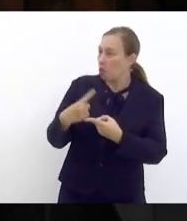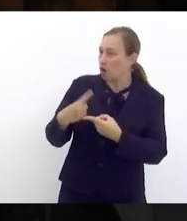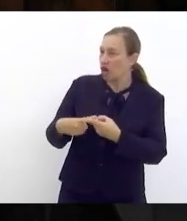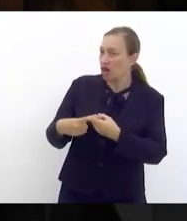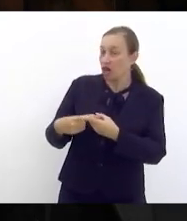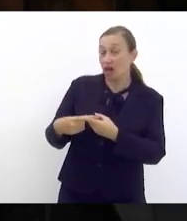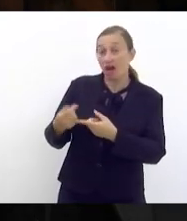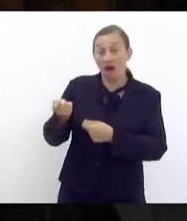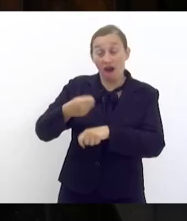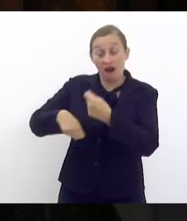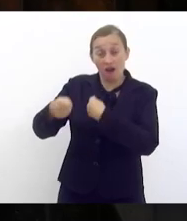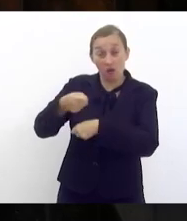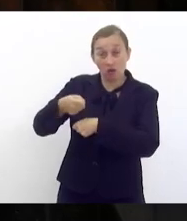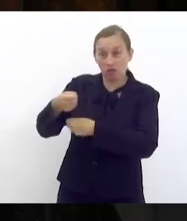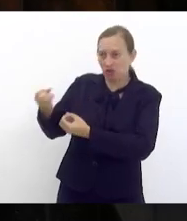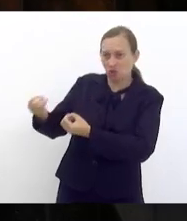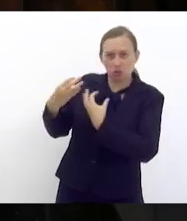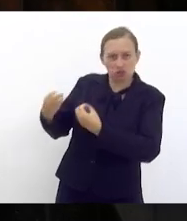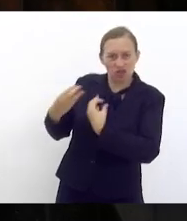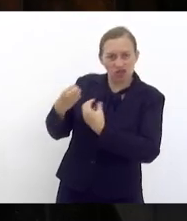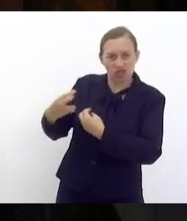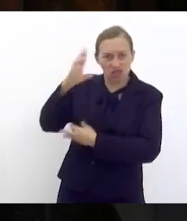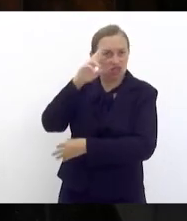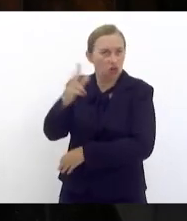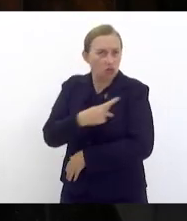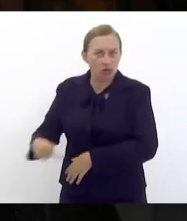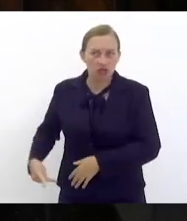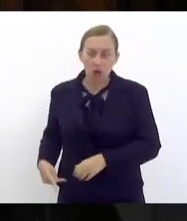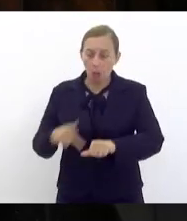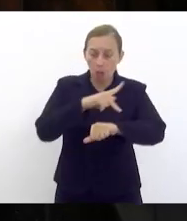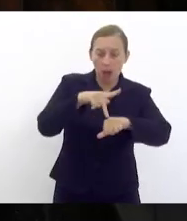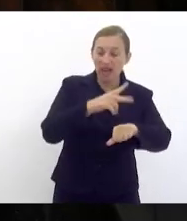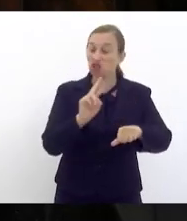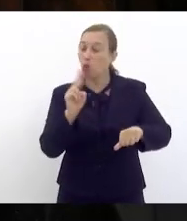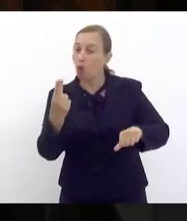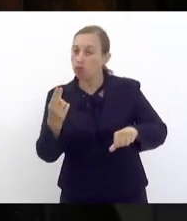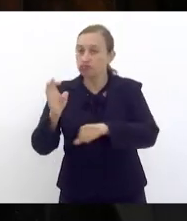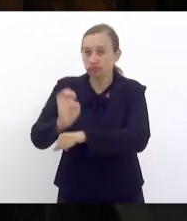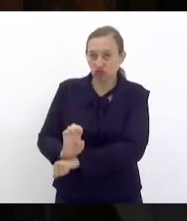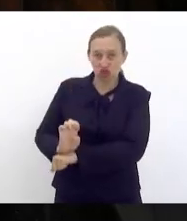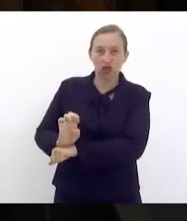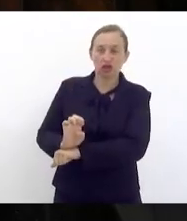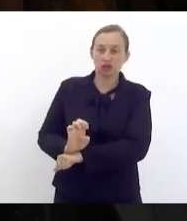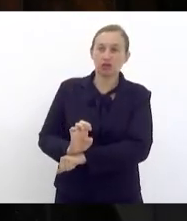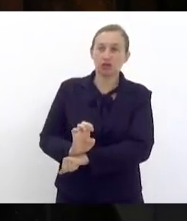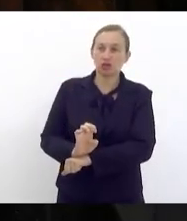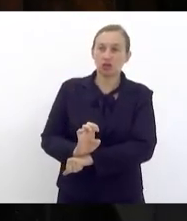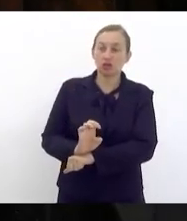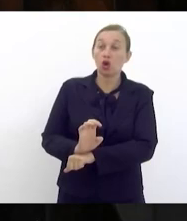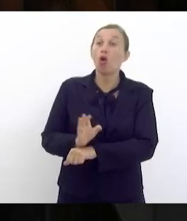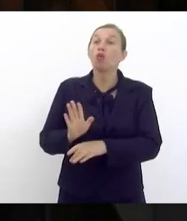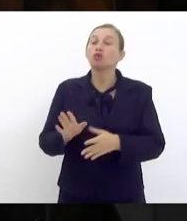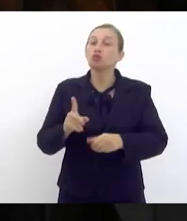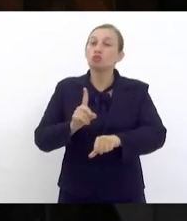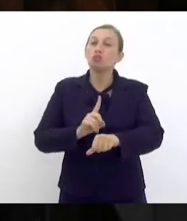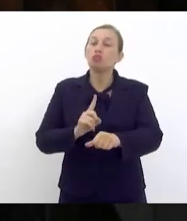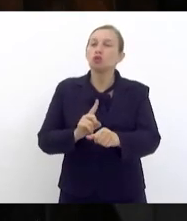economia, senhor presidente, que um país ou um Estado, quando toma